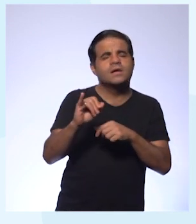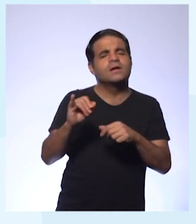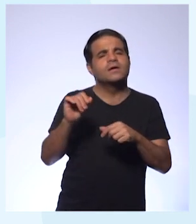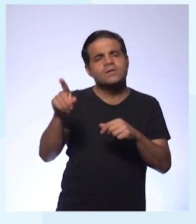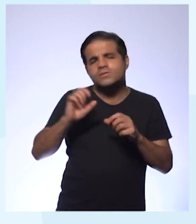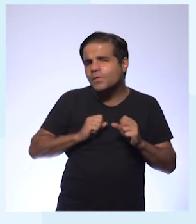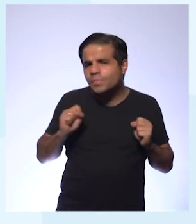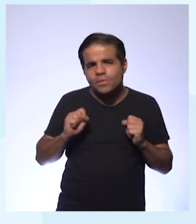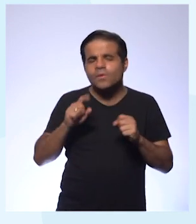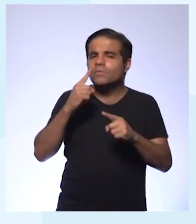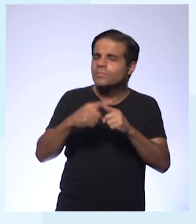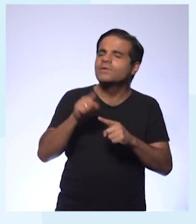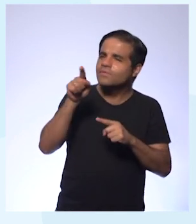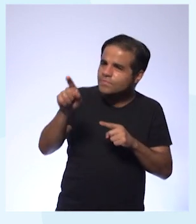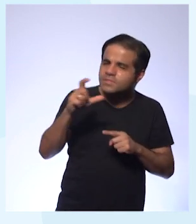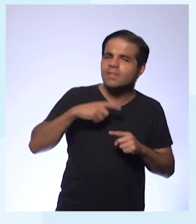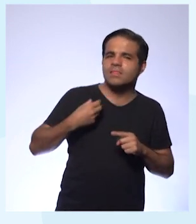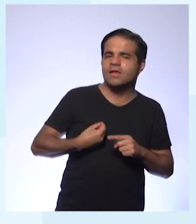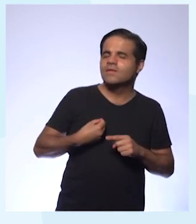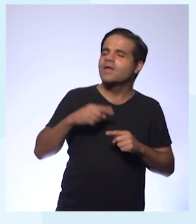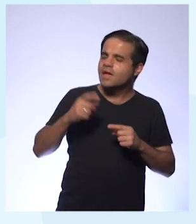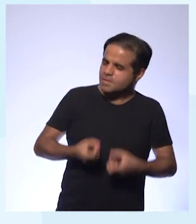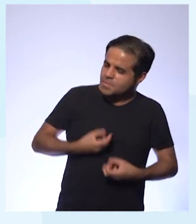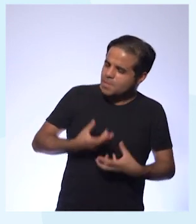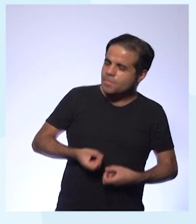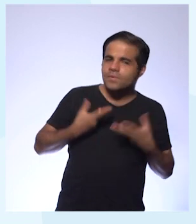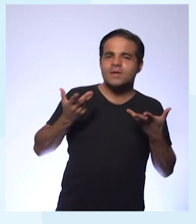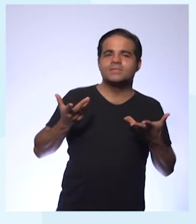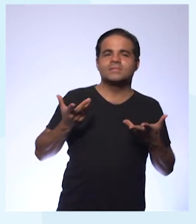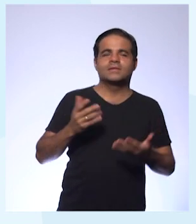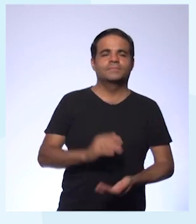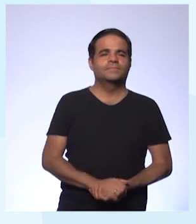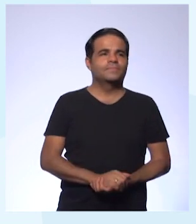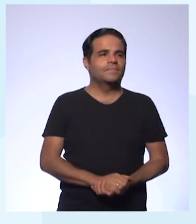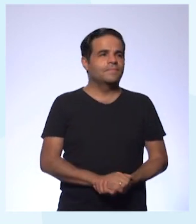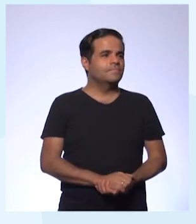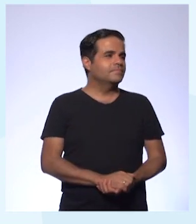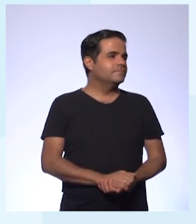adoro simplesmente porque você existe. Essa é minha poesia.